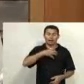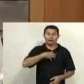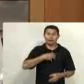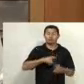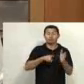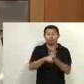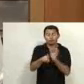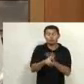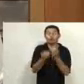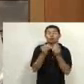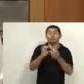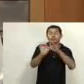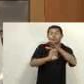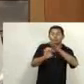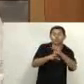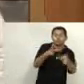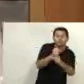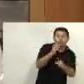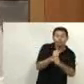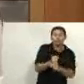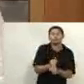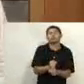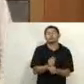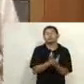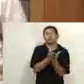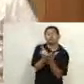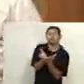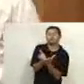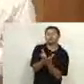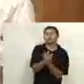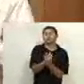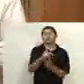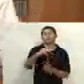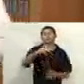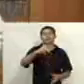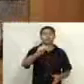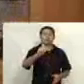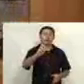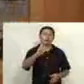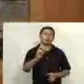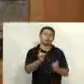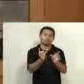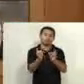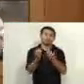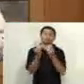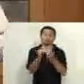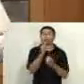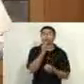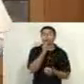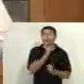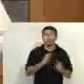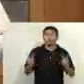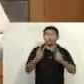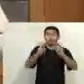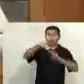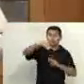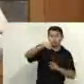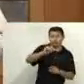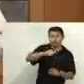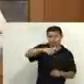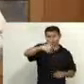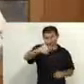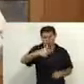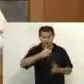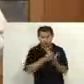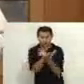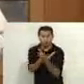empresa pode calcular o seu desvio padrão em vendas, por exemplo? Tá, pessoal? Conforme eu disse para vocês, os valores de média de 12 mil e